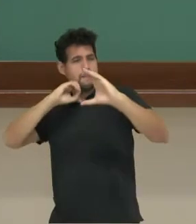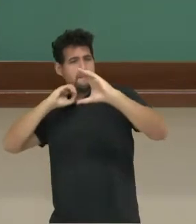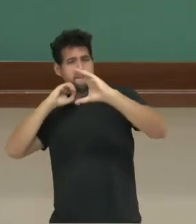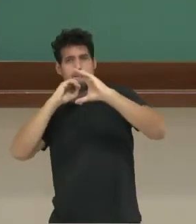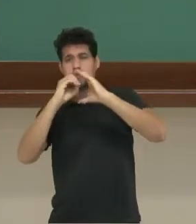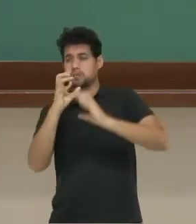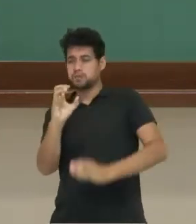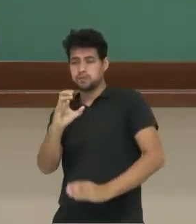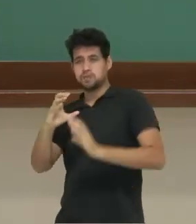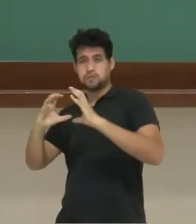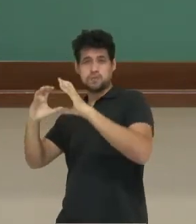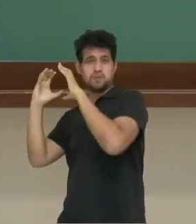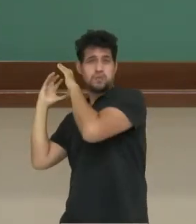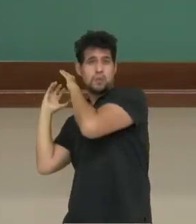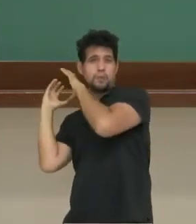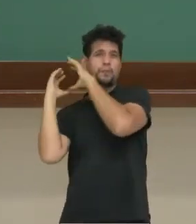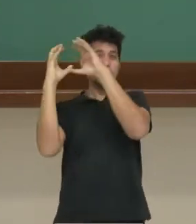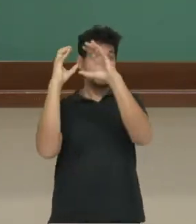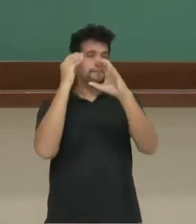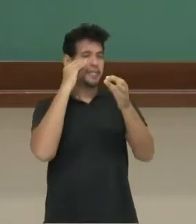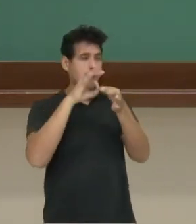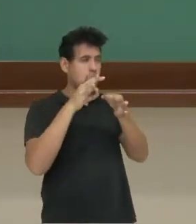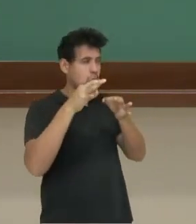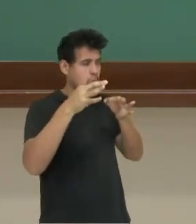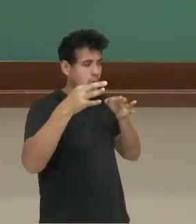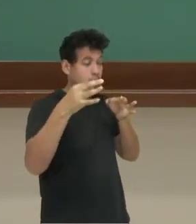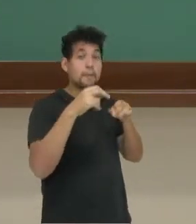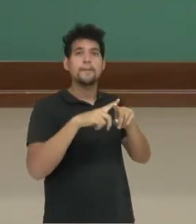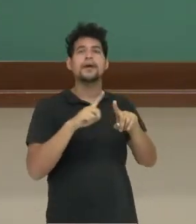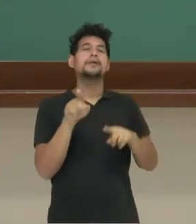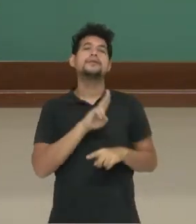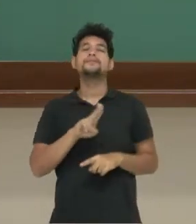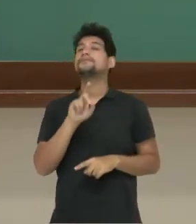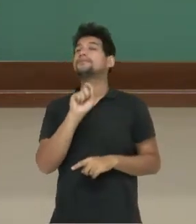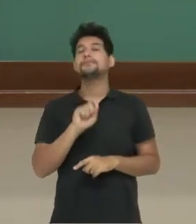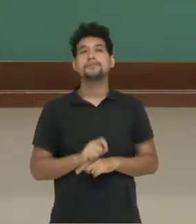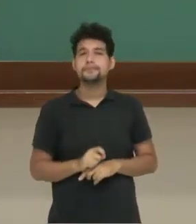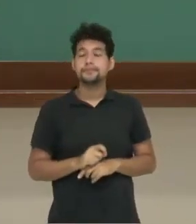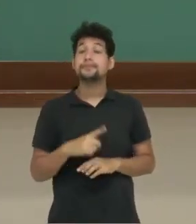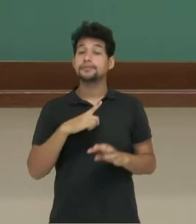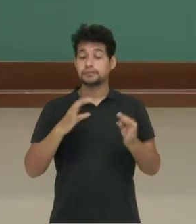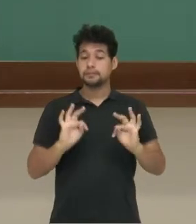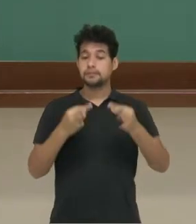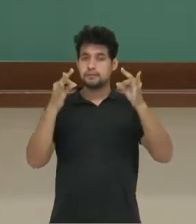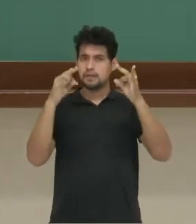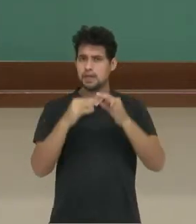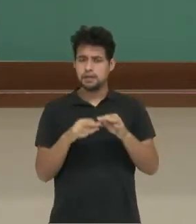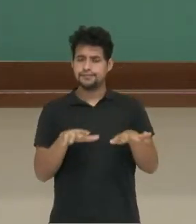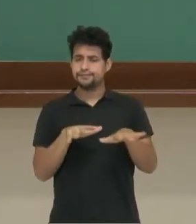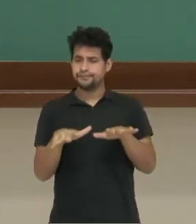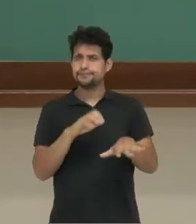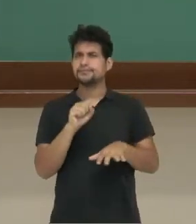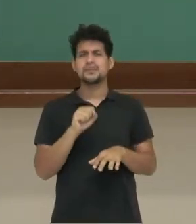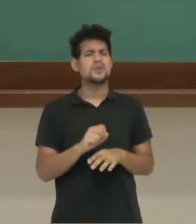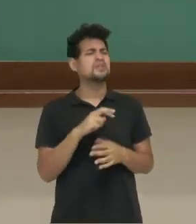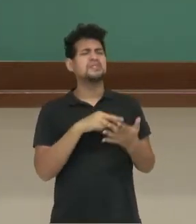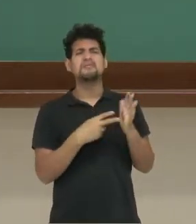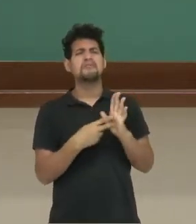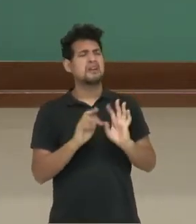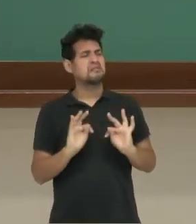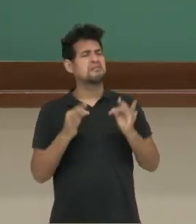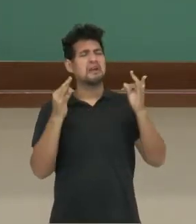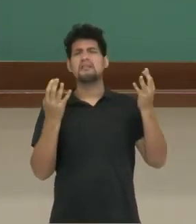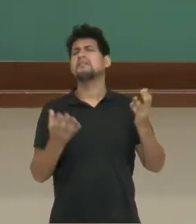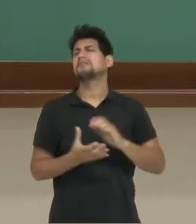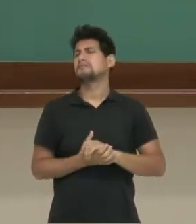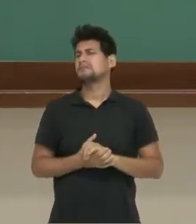longe possível. Para executar esse arremesso, eles utilizam uma técnica de movimento. O que é técnica?